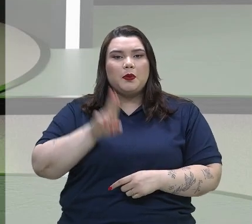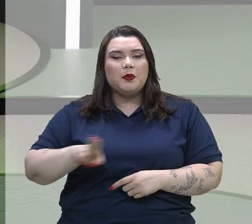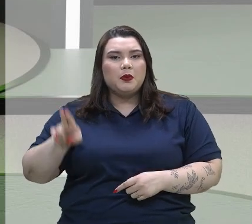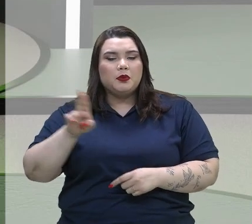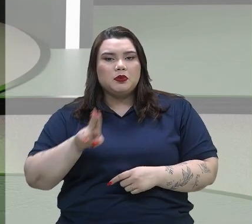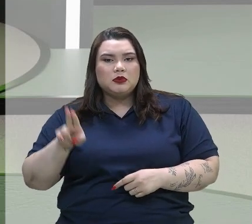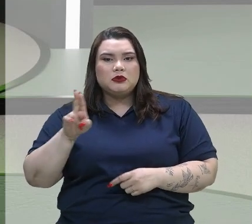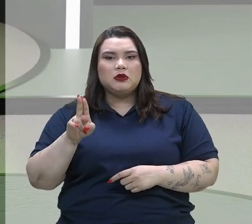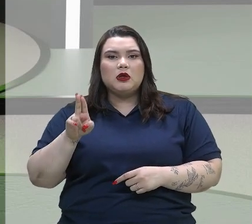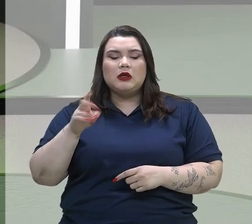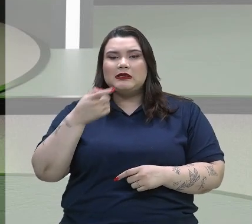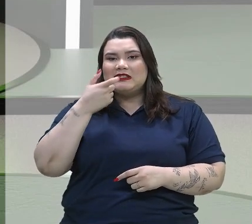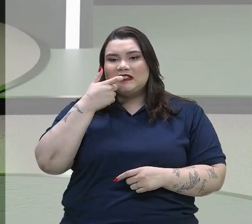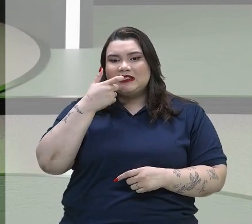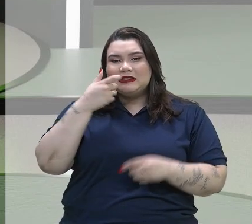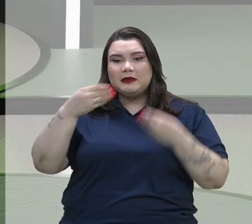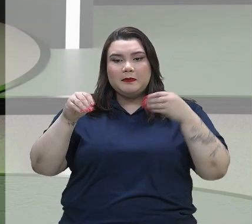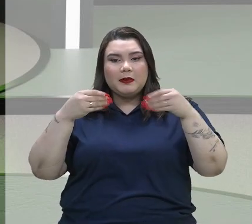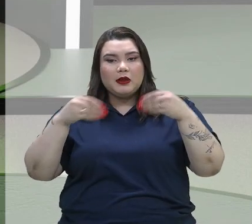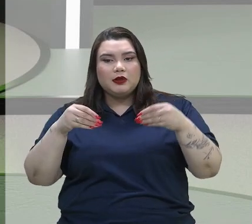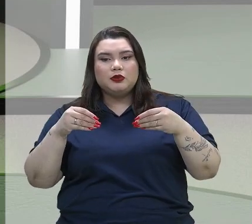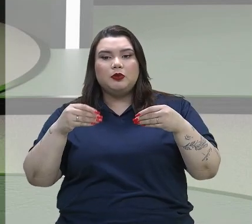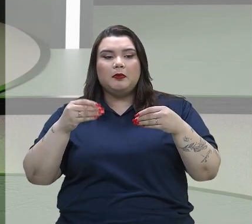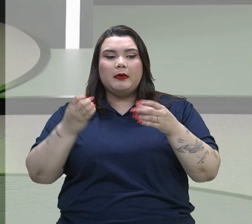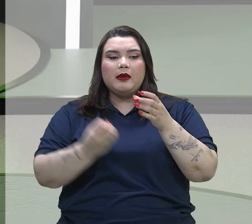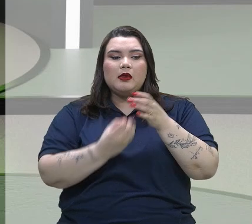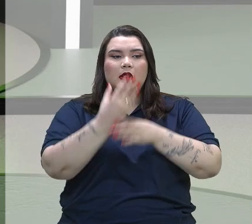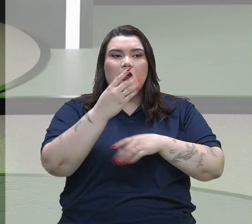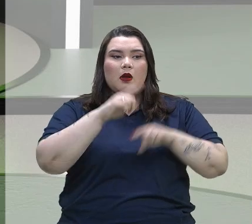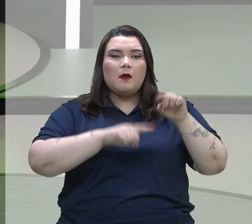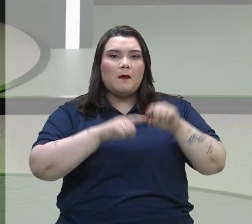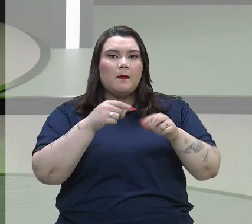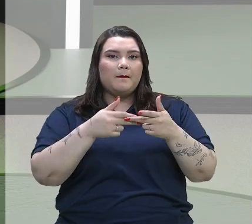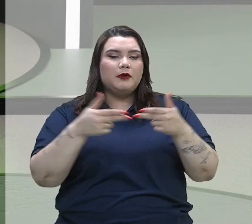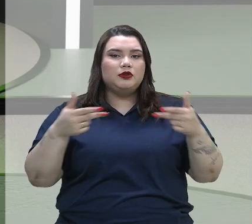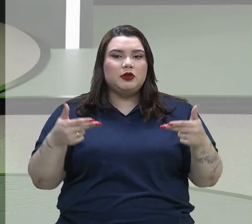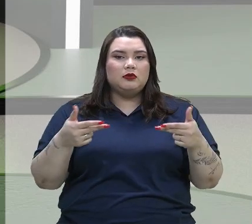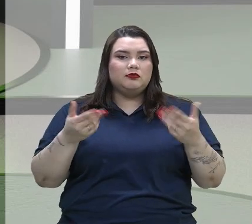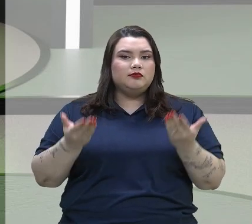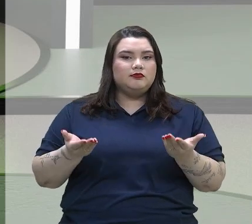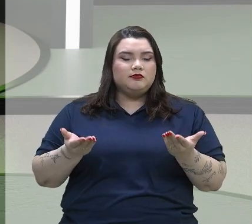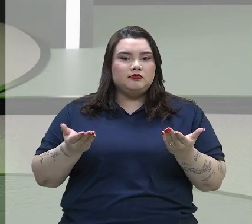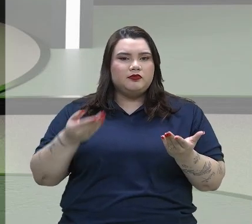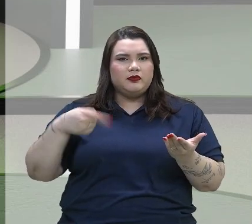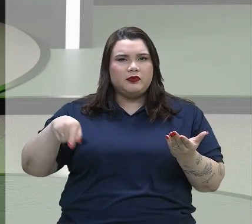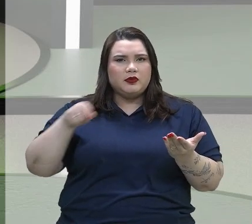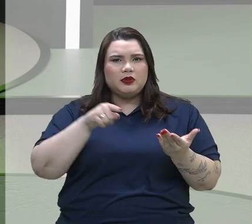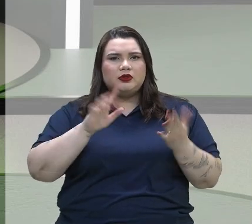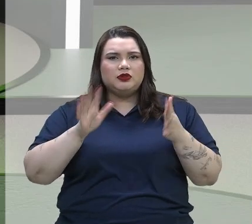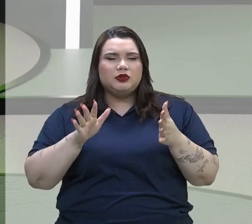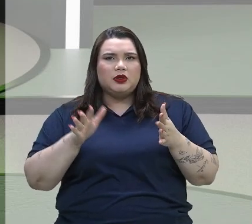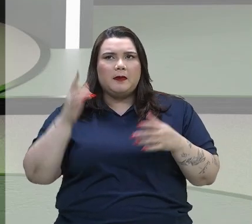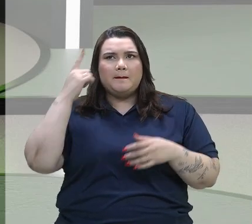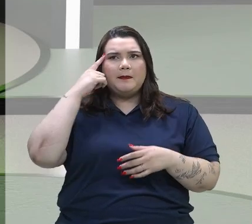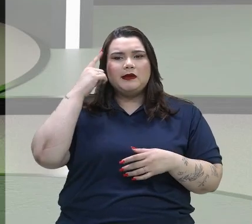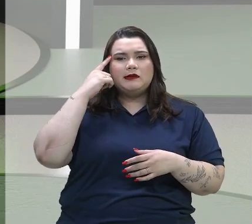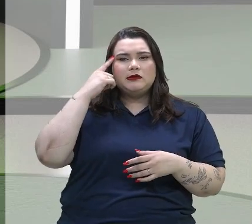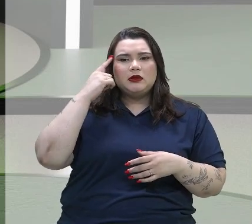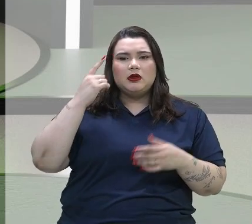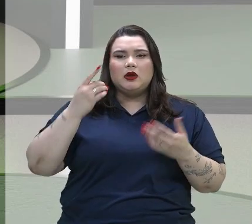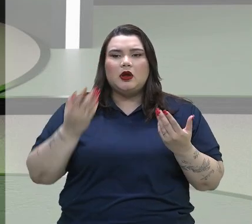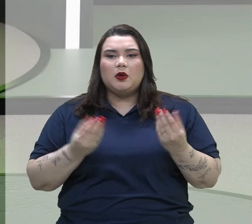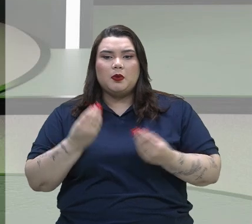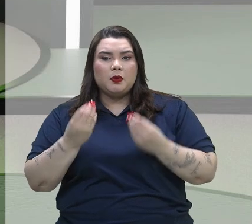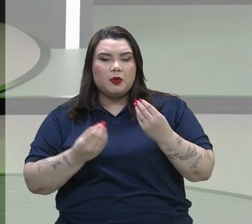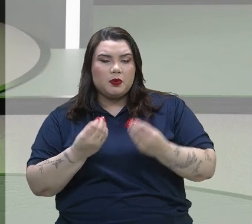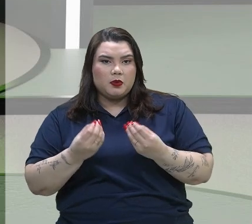utilizado para fabricar objetos, o plástico? Vocês já pensaram? Já pararam para